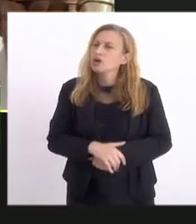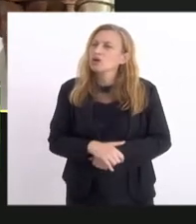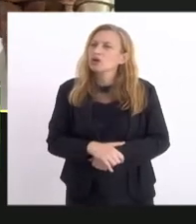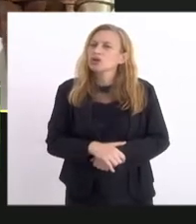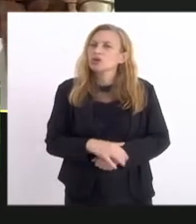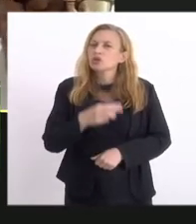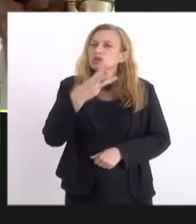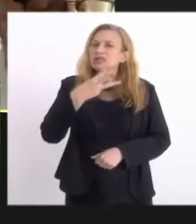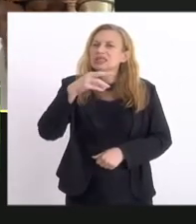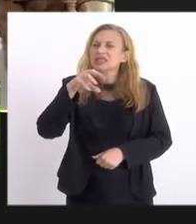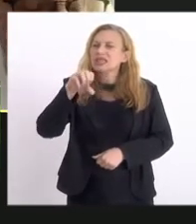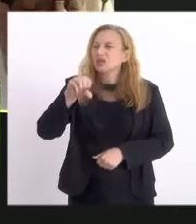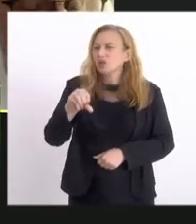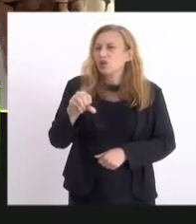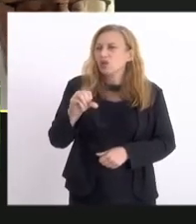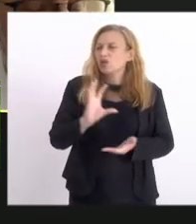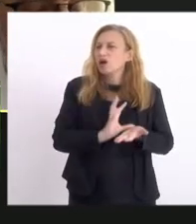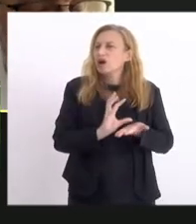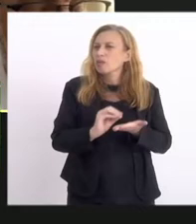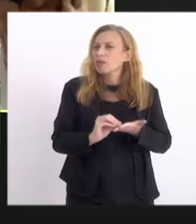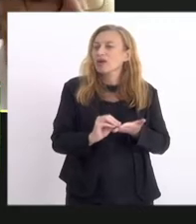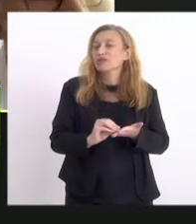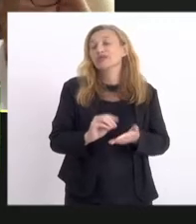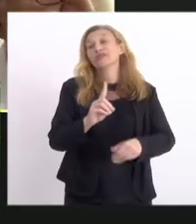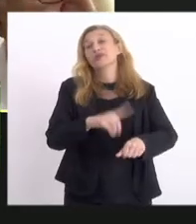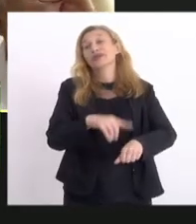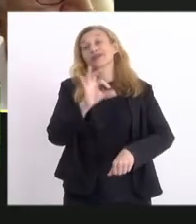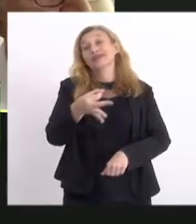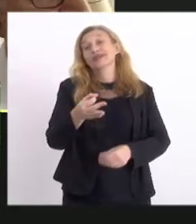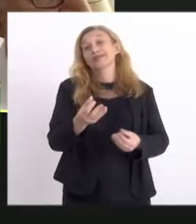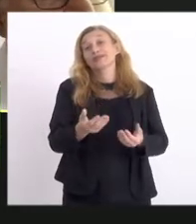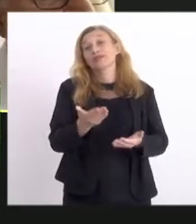o 39 da pauta, que foi no justo momento que caiu.